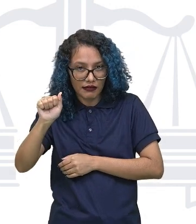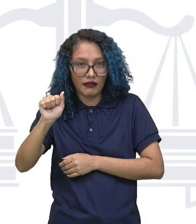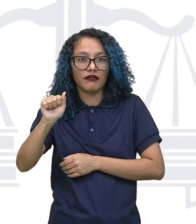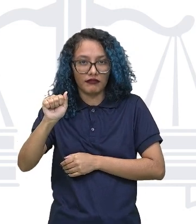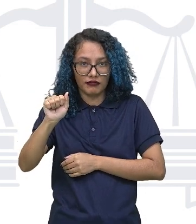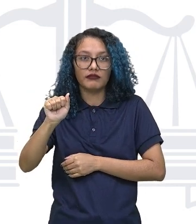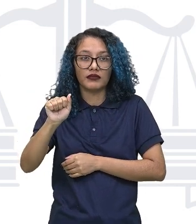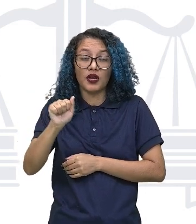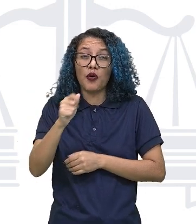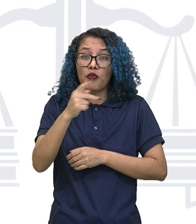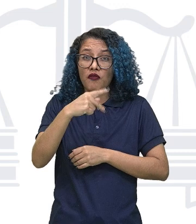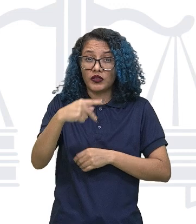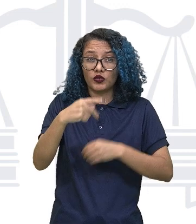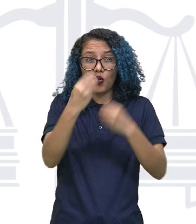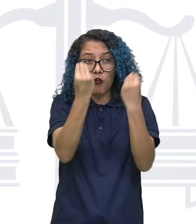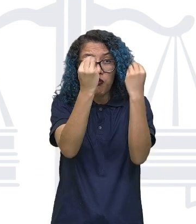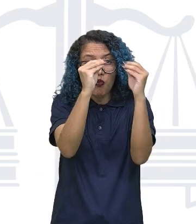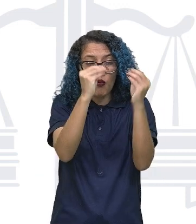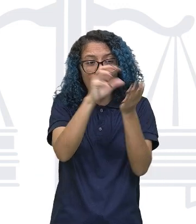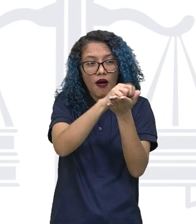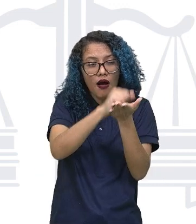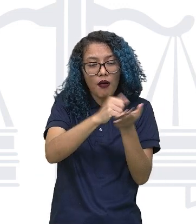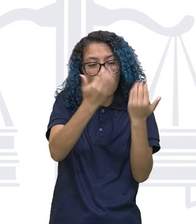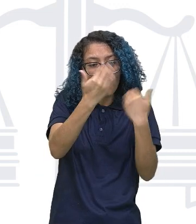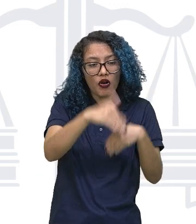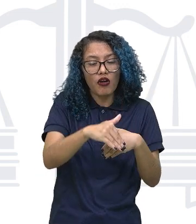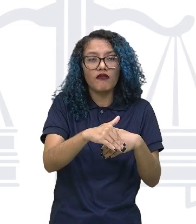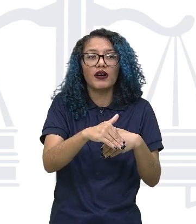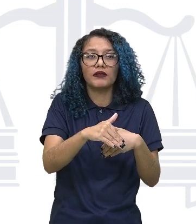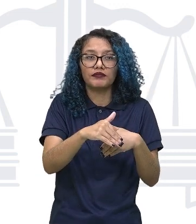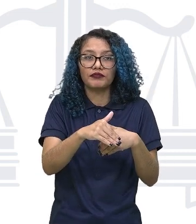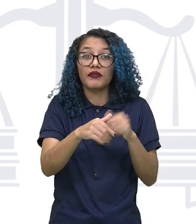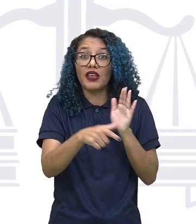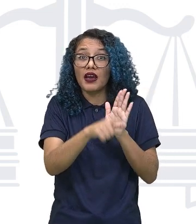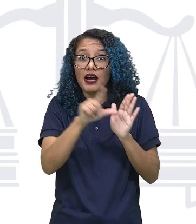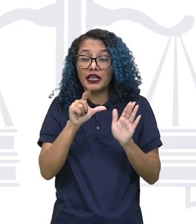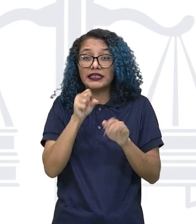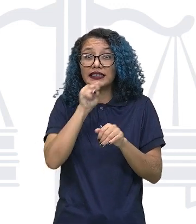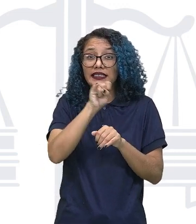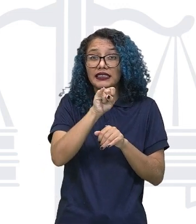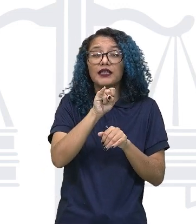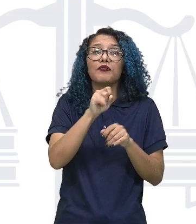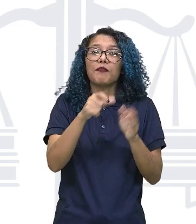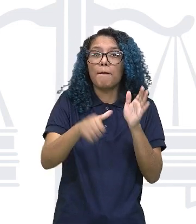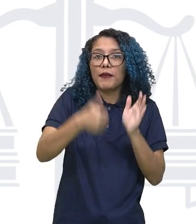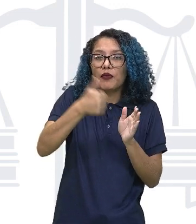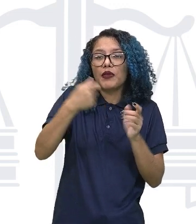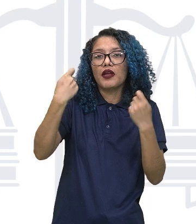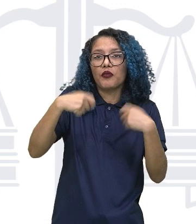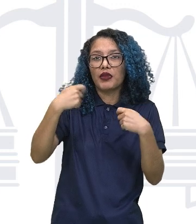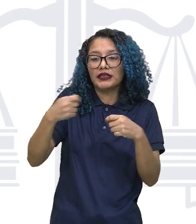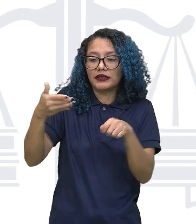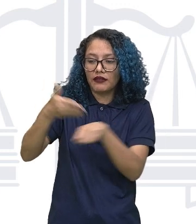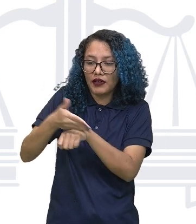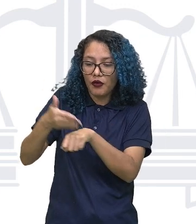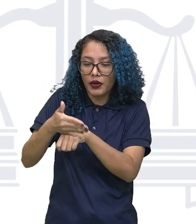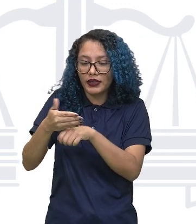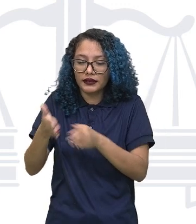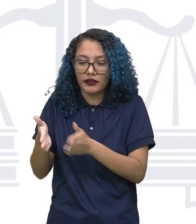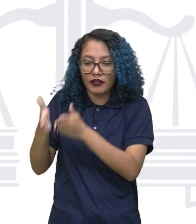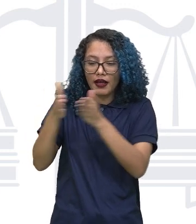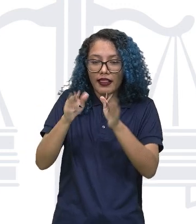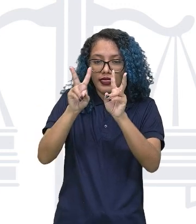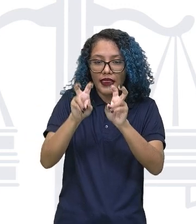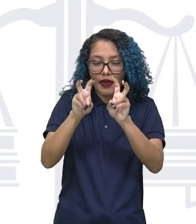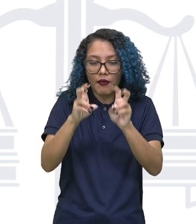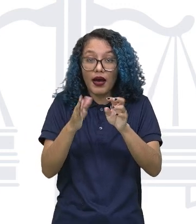da avaliação depois que ele tiver feito o lançamento da frequência e o lançamento dos objetos de